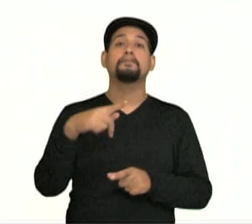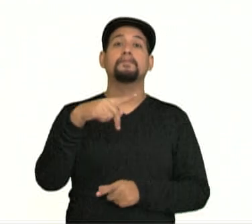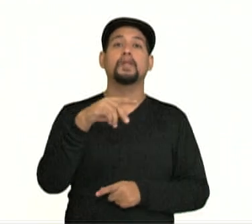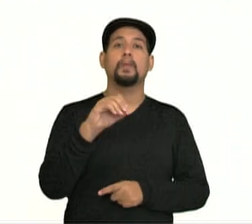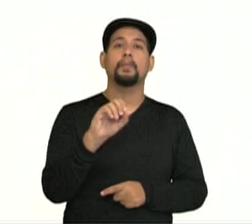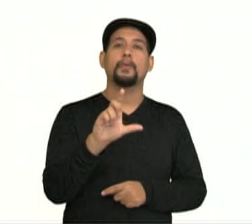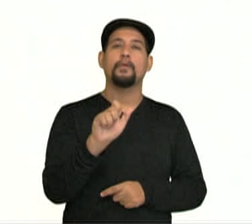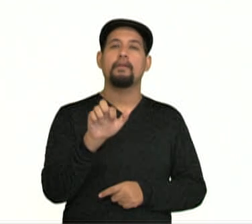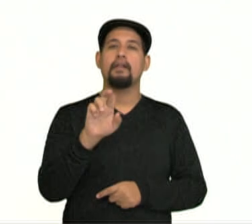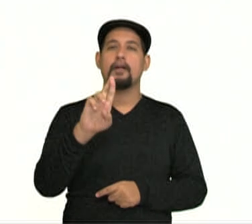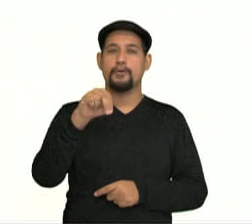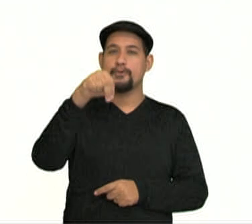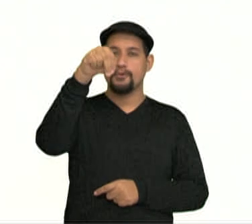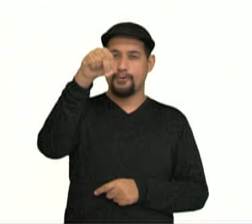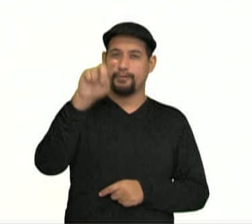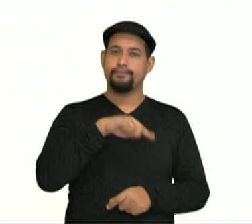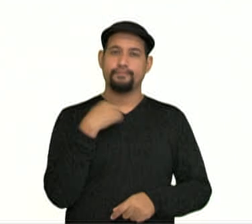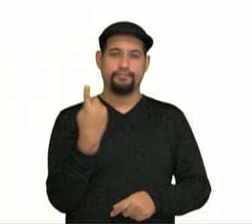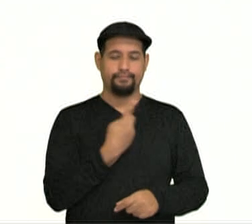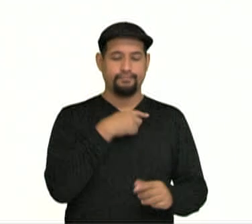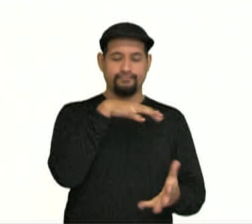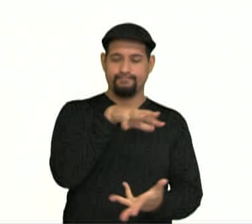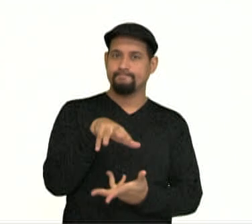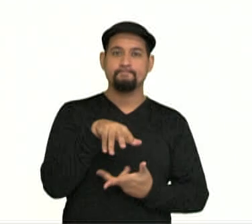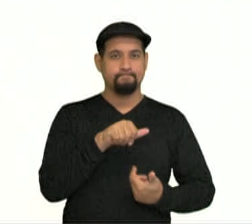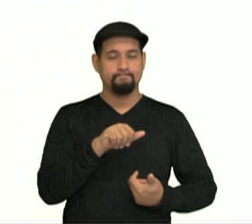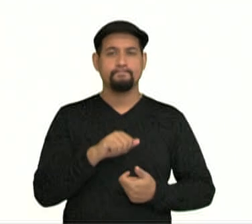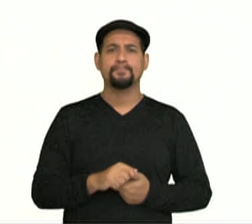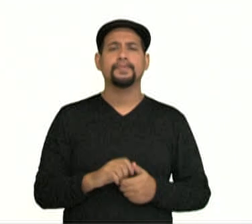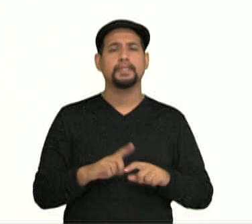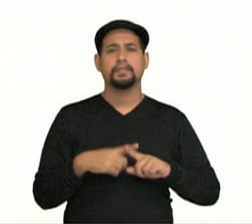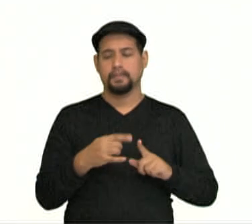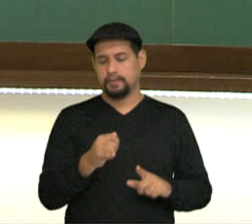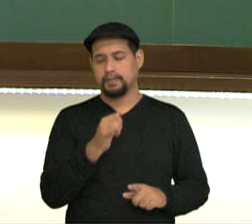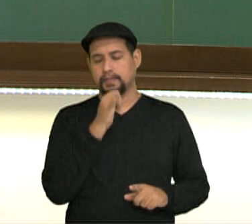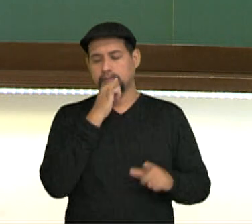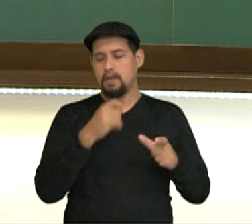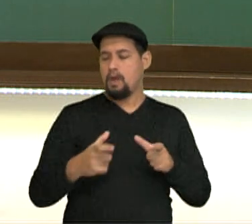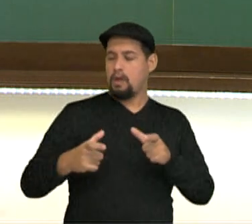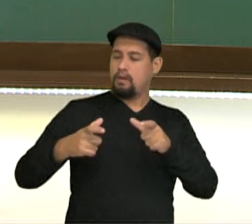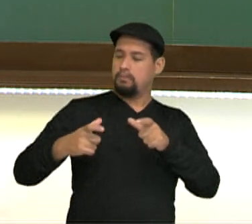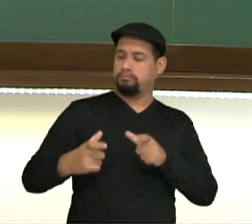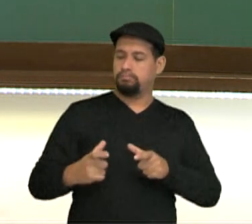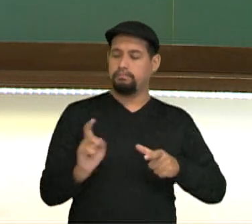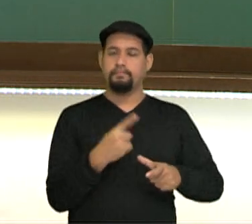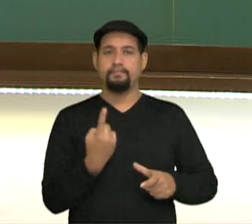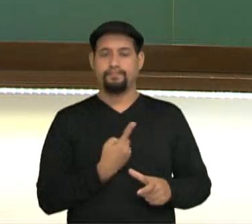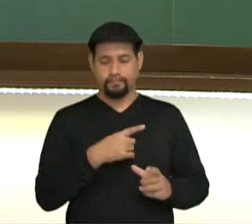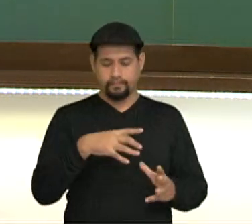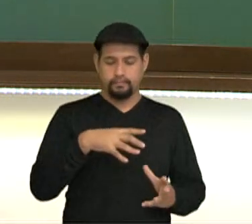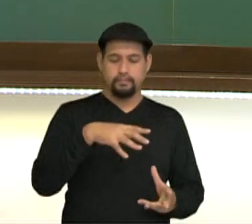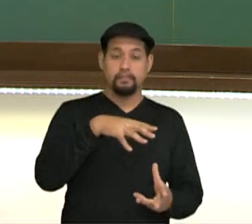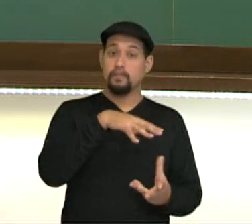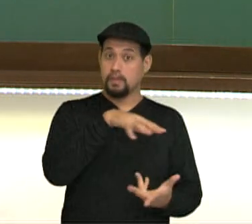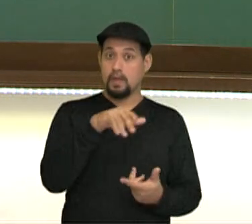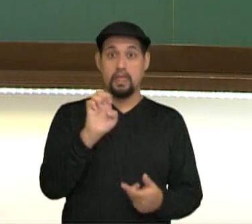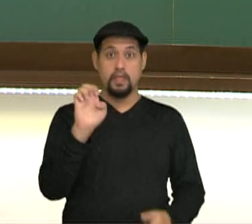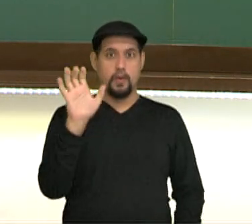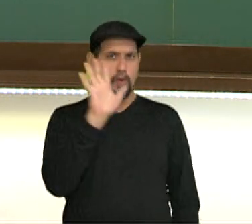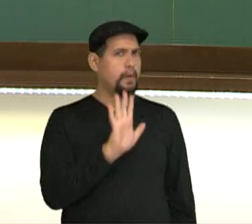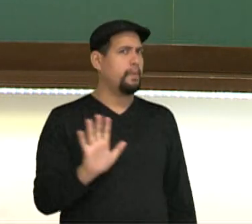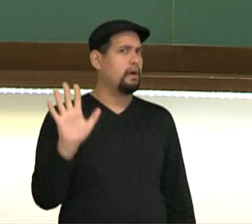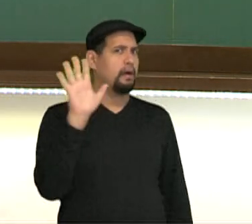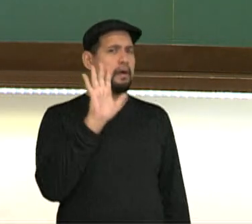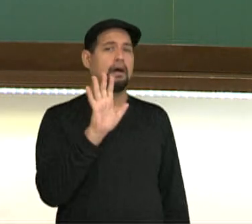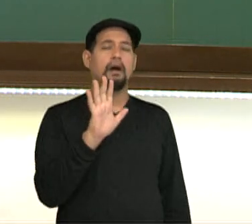polar norte do nosso planeta. E a partir dessa localização do nosso planeta, do continente europeu, a